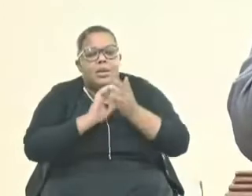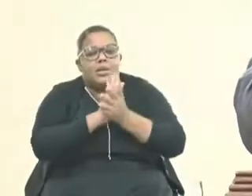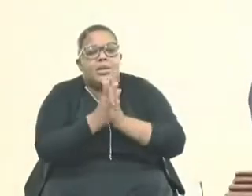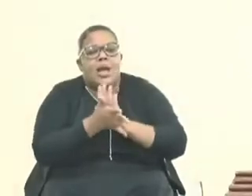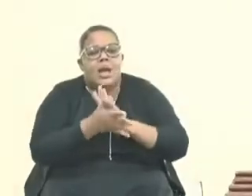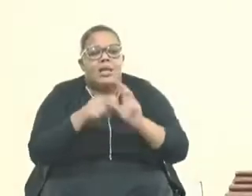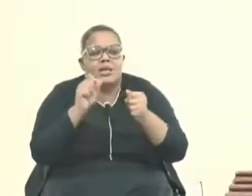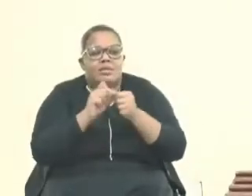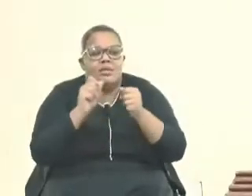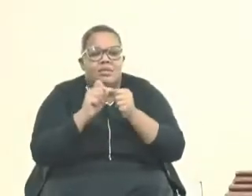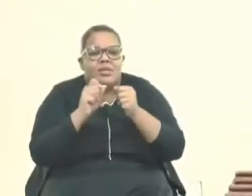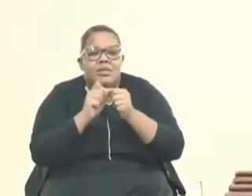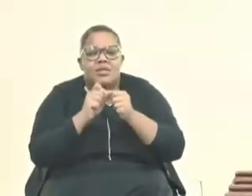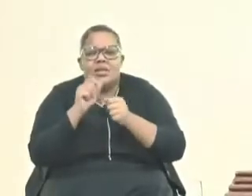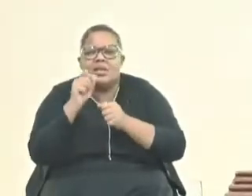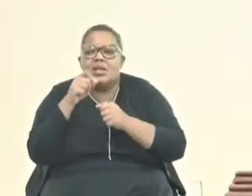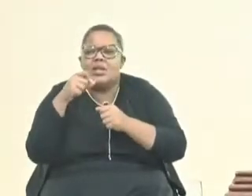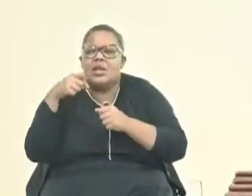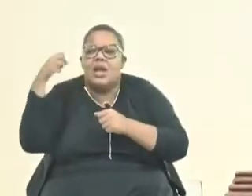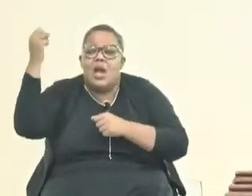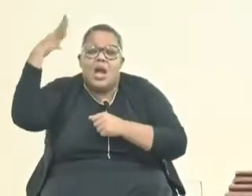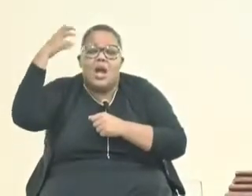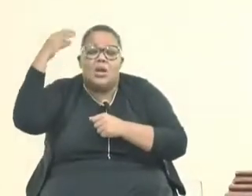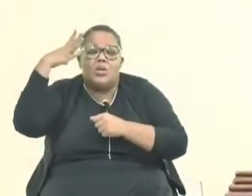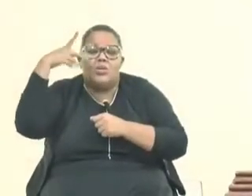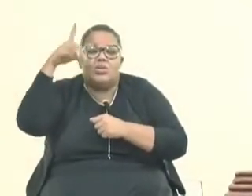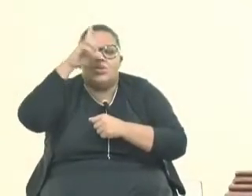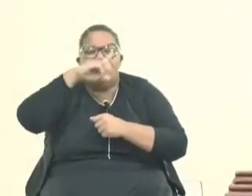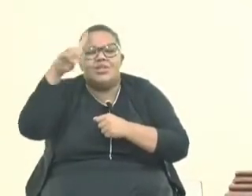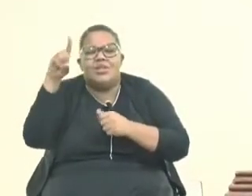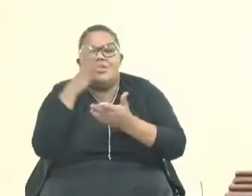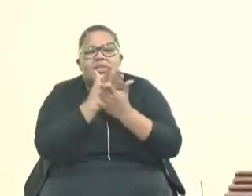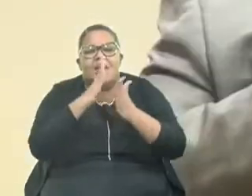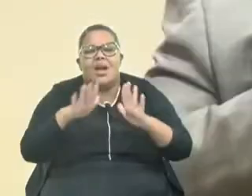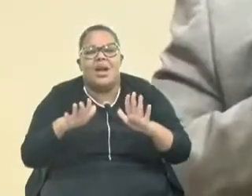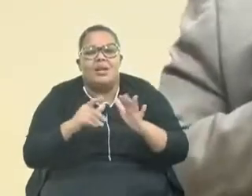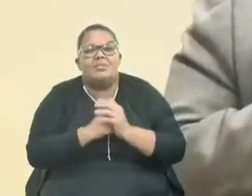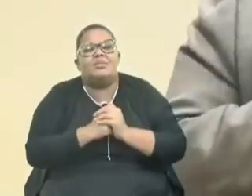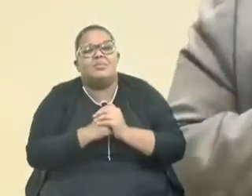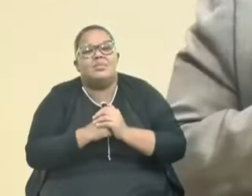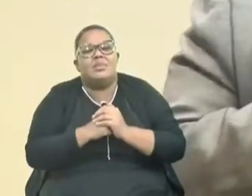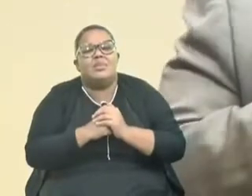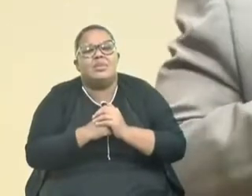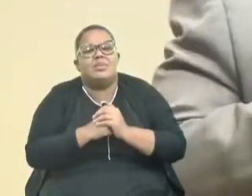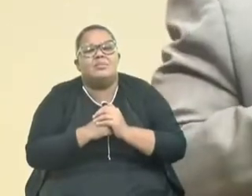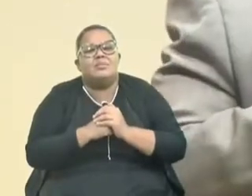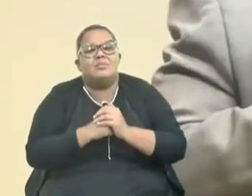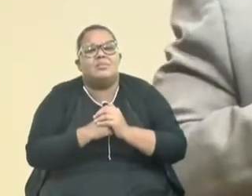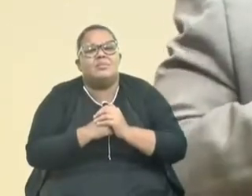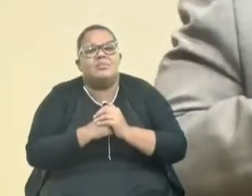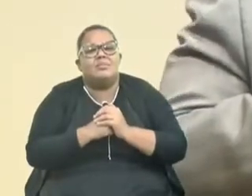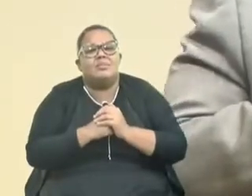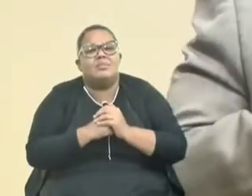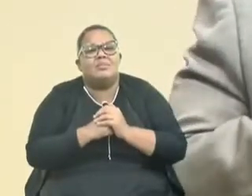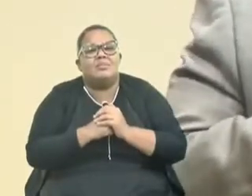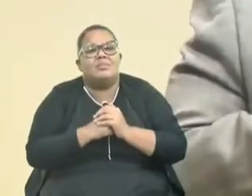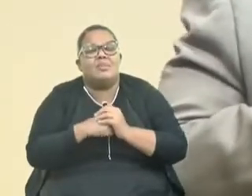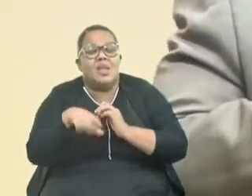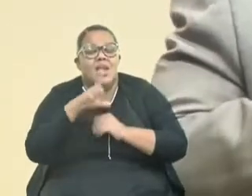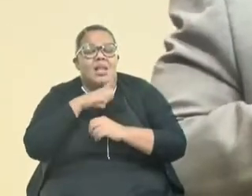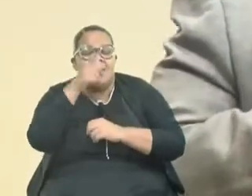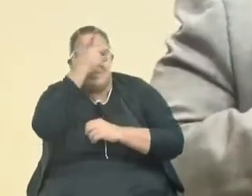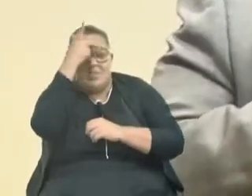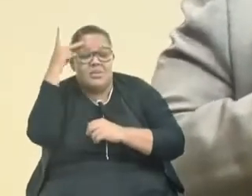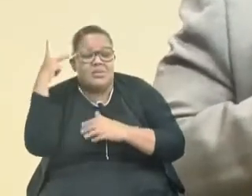vai fazer porque a lâmpada se apagou porque a tua consciência não vai doer e mais nada a